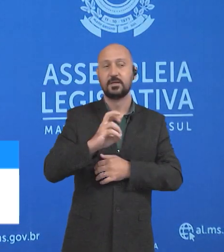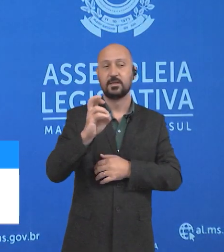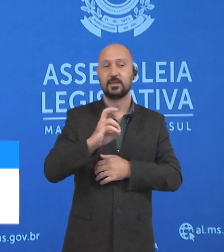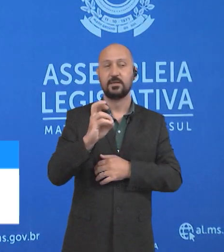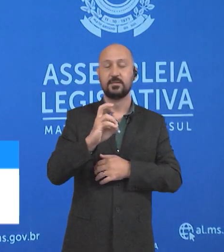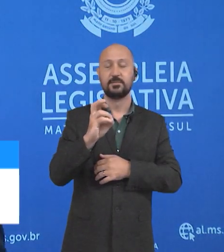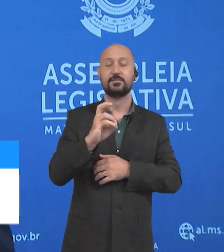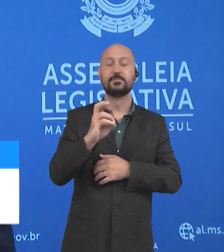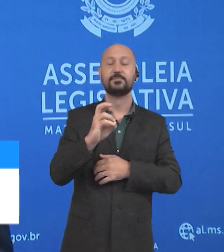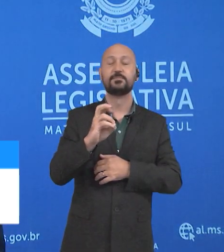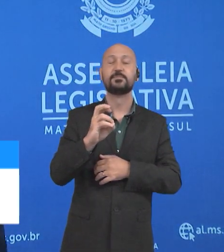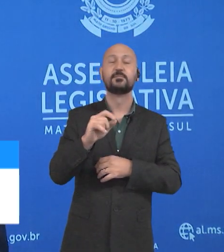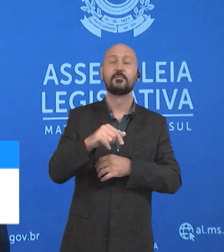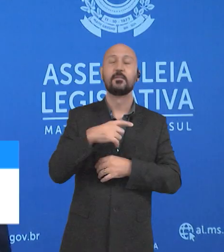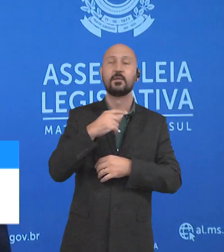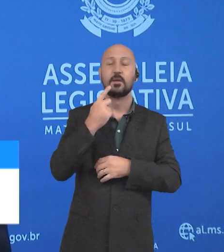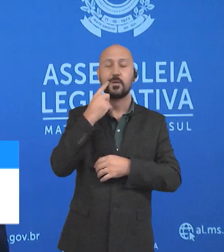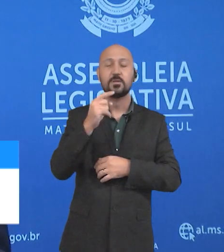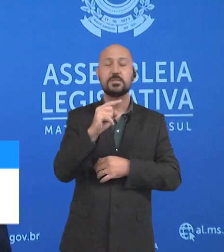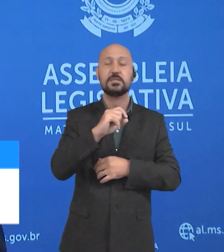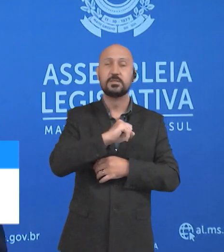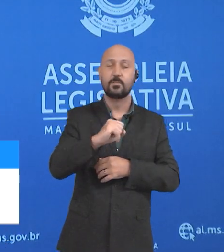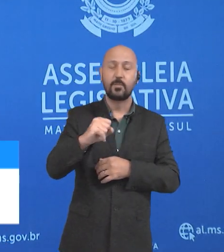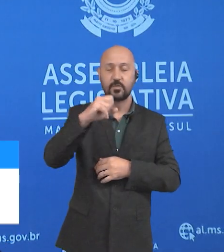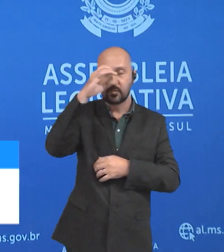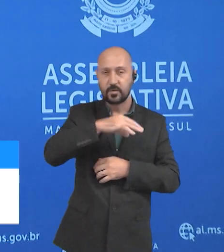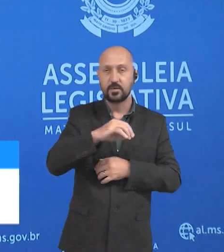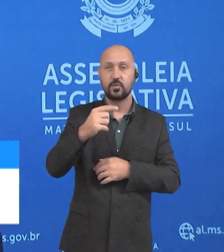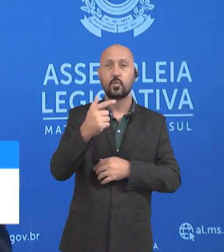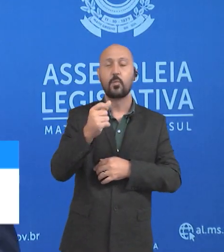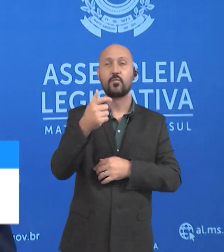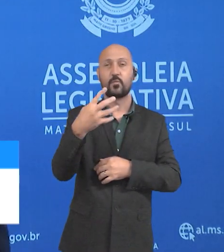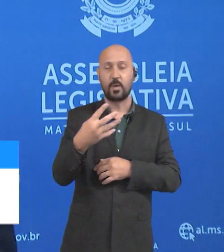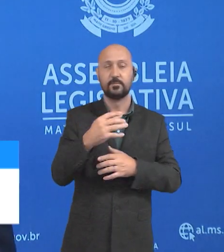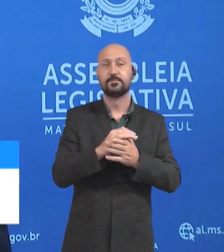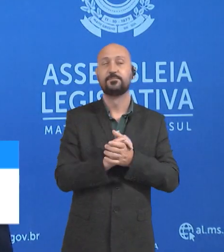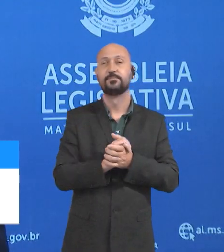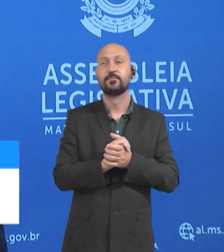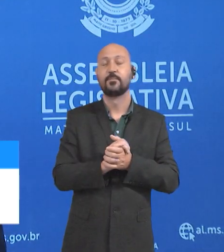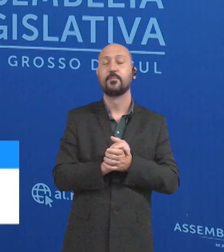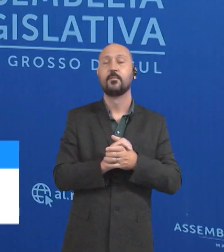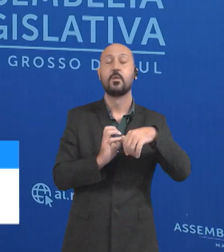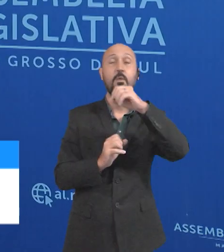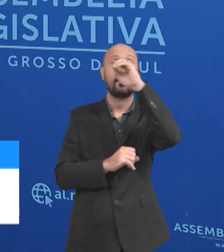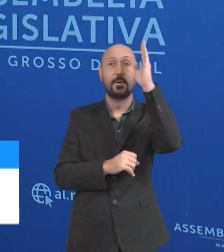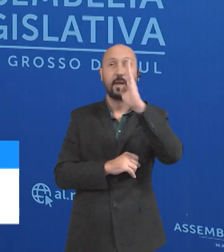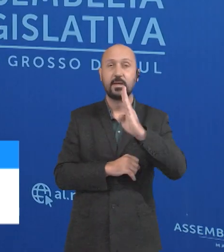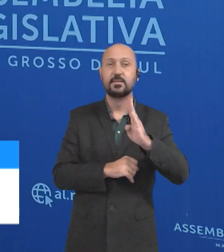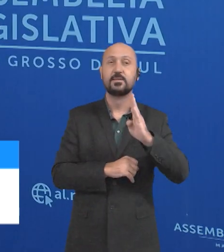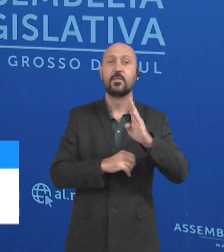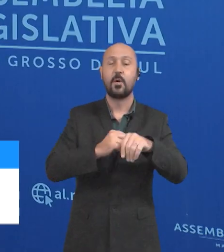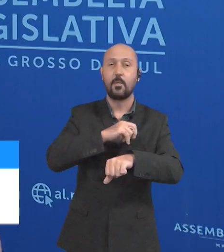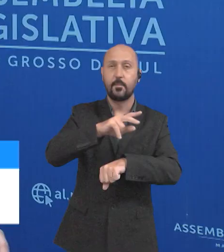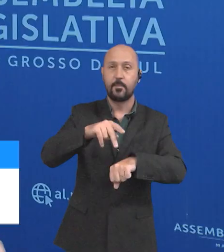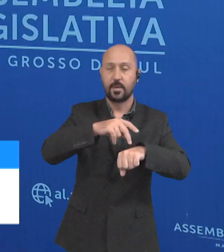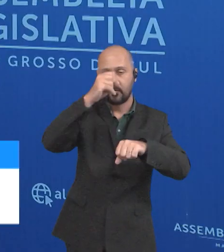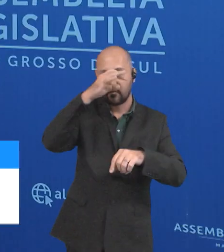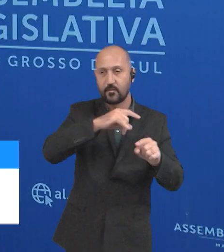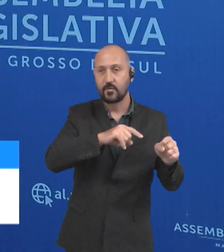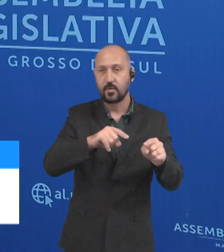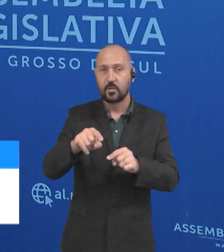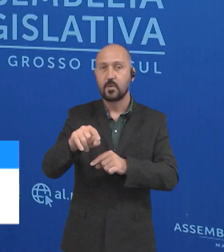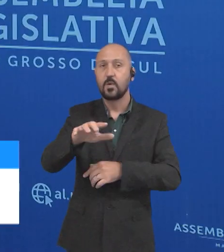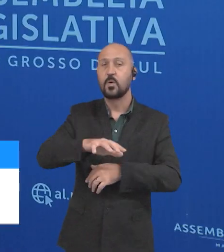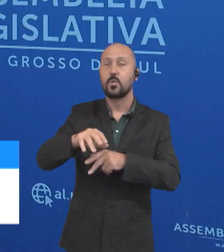a 5ª capital com maior índice relativo, com 5 mortes violentas em 2024. O Brasil é um país